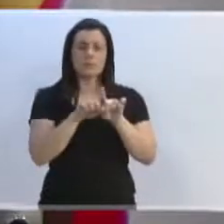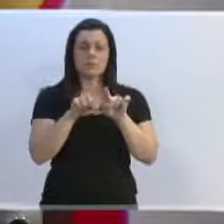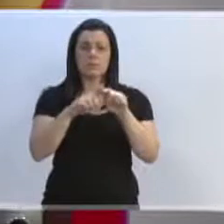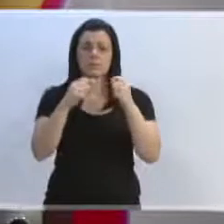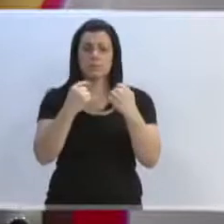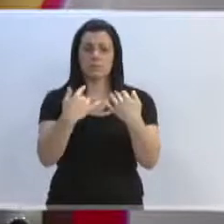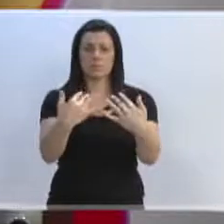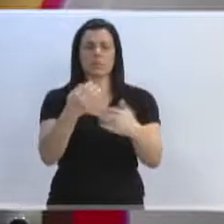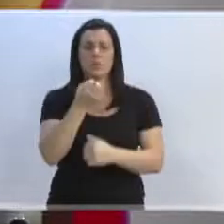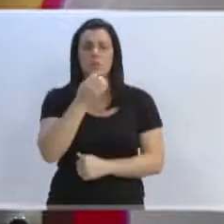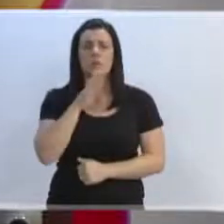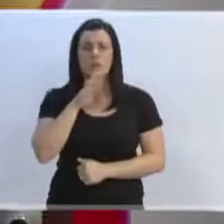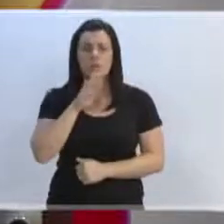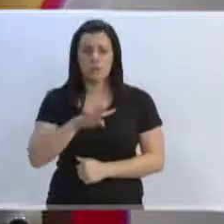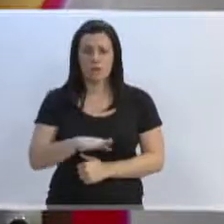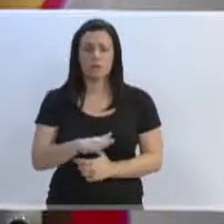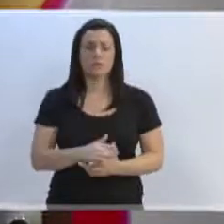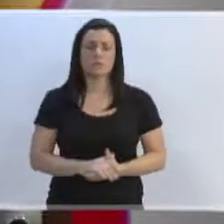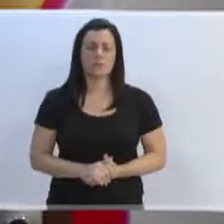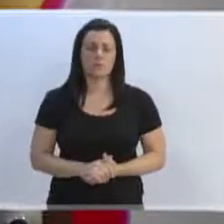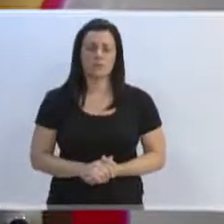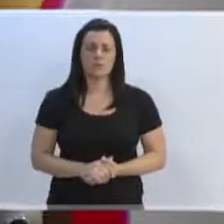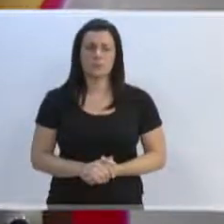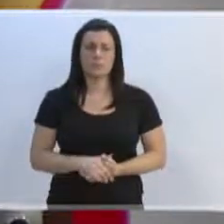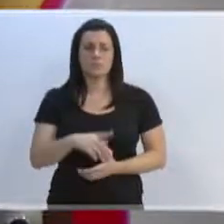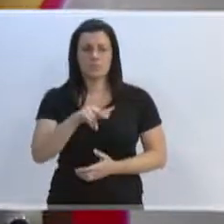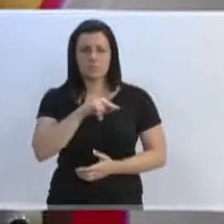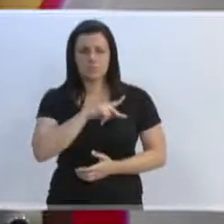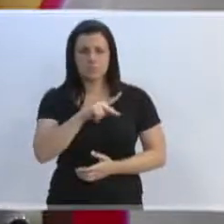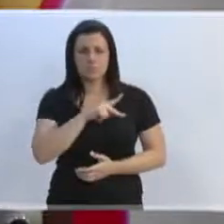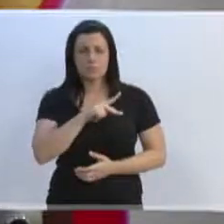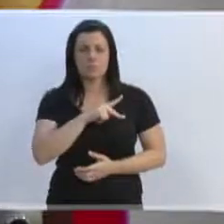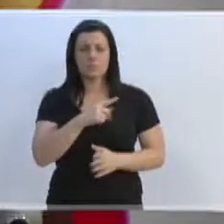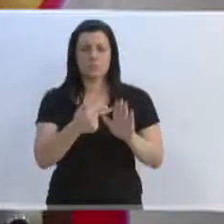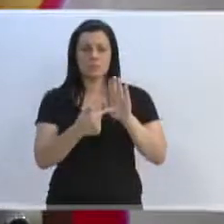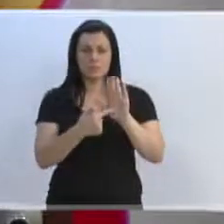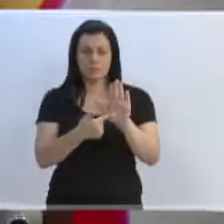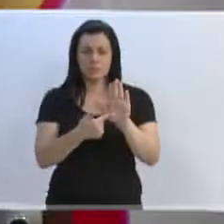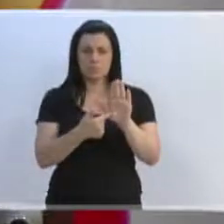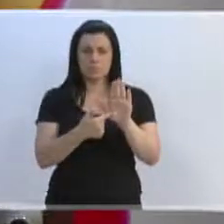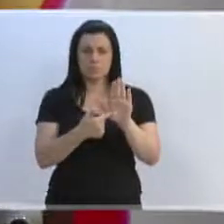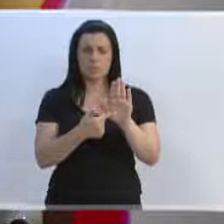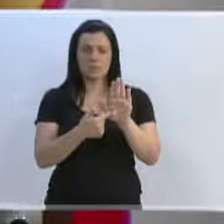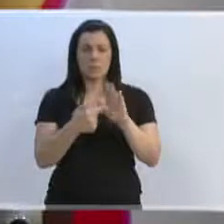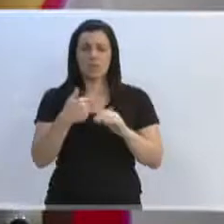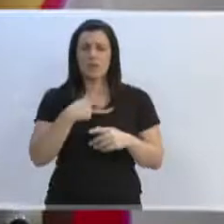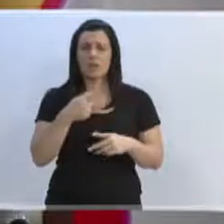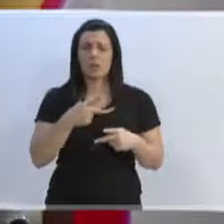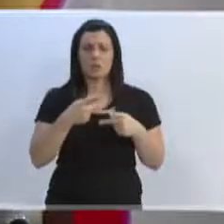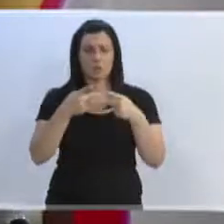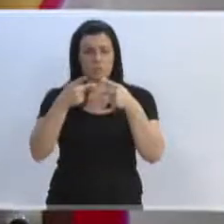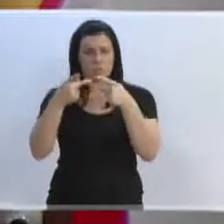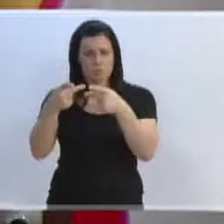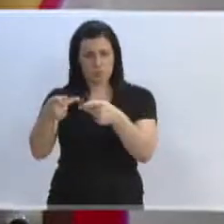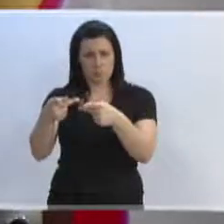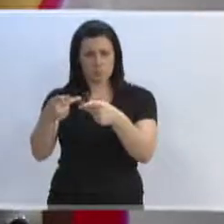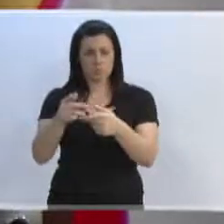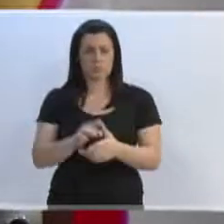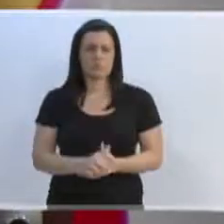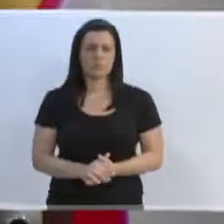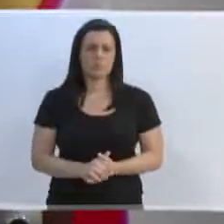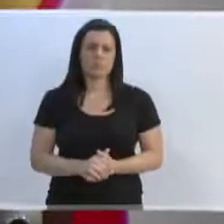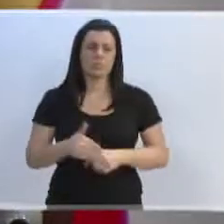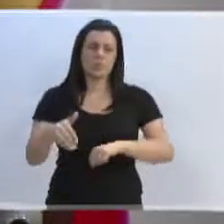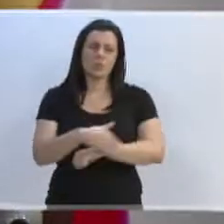plenário, boa tarde. Senhor presidente, vou trazer uma matéria hoje, fiz uma visita, Rua